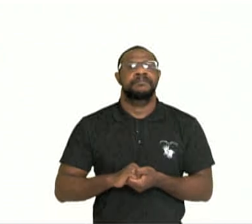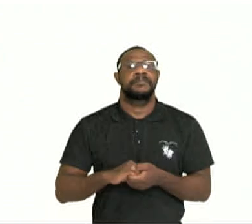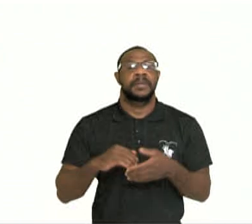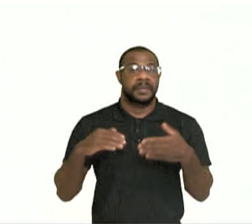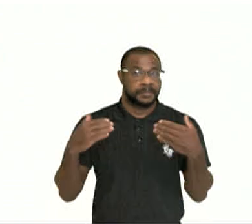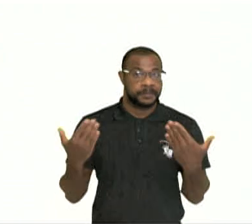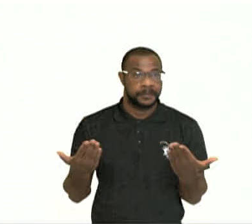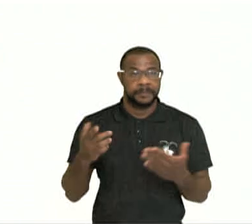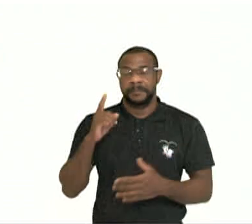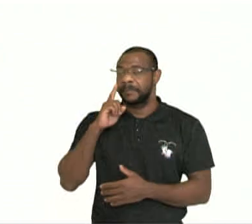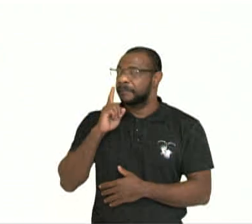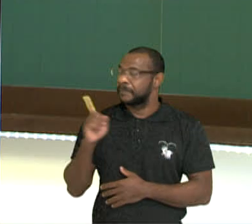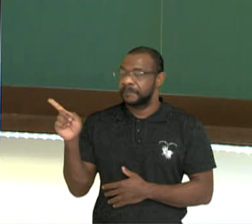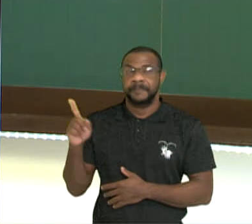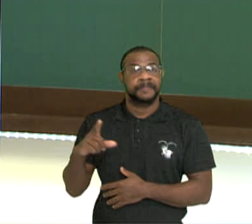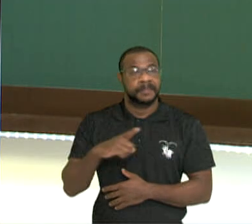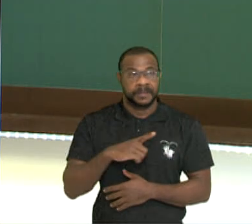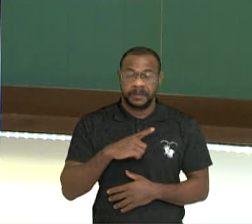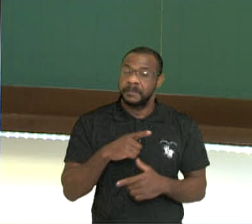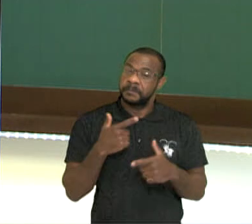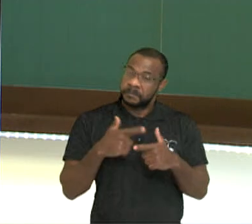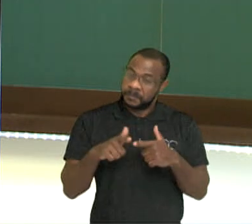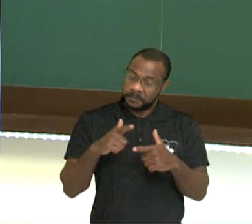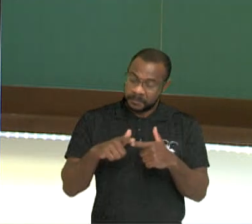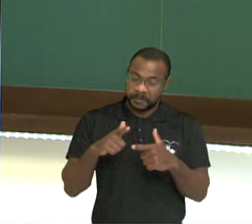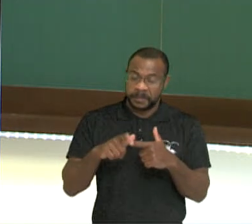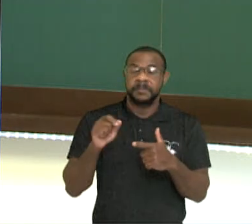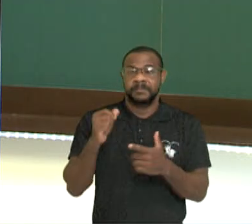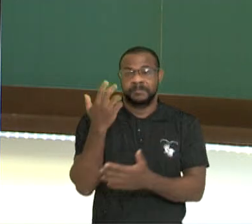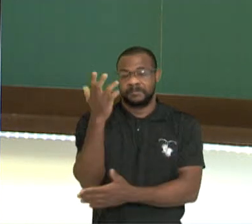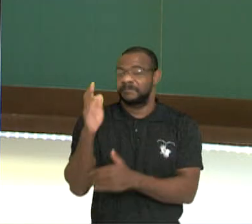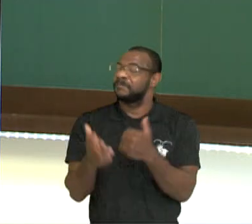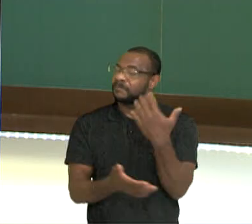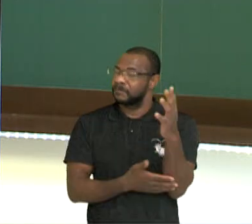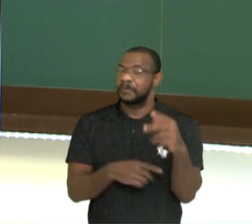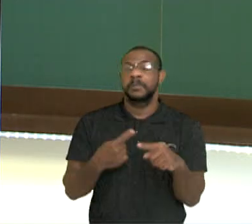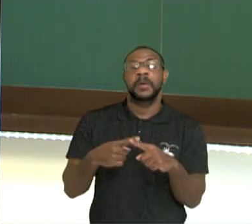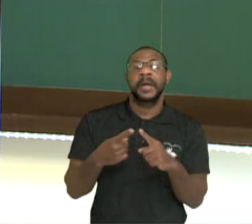meio ambiente, então causando impactos a partir da sua utilização